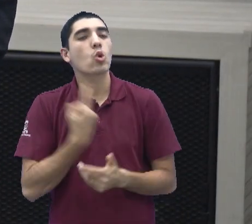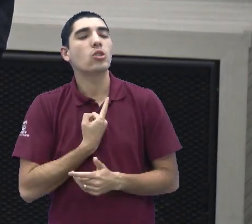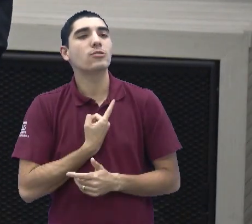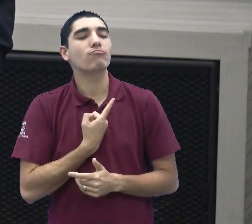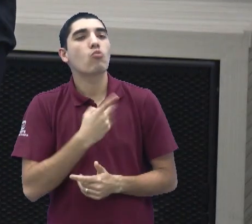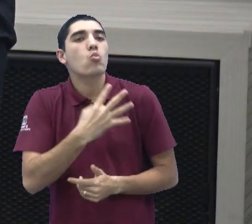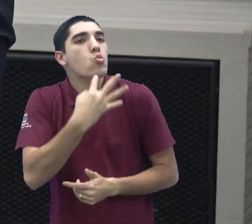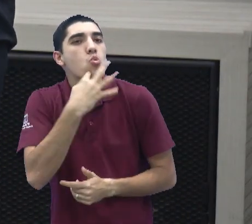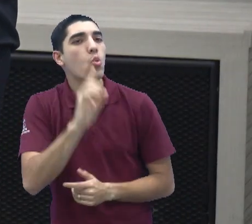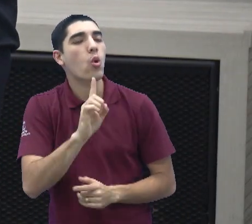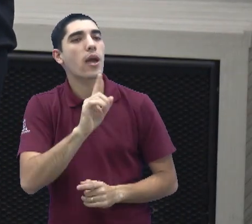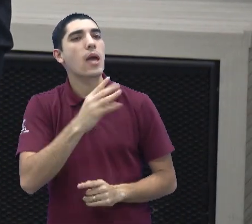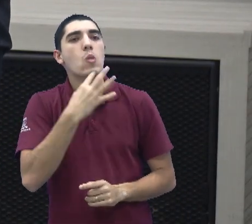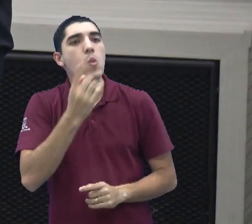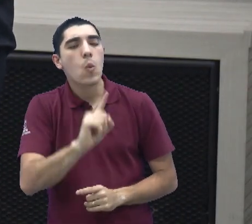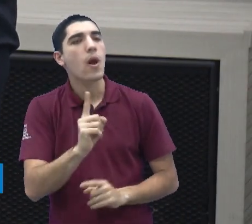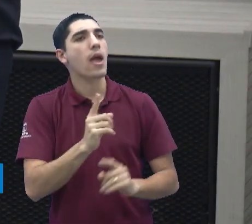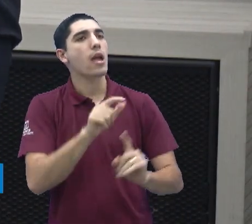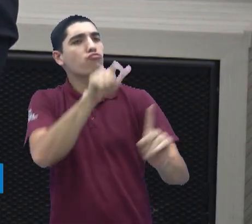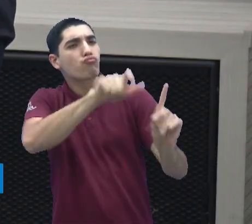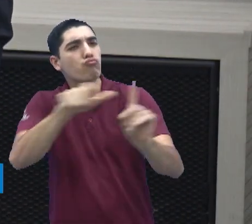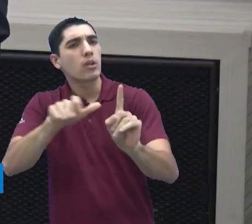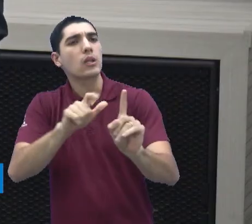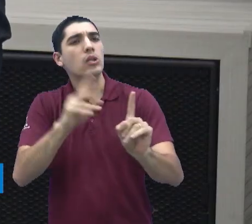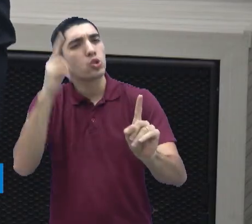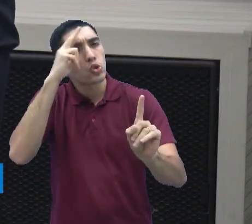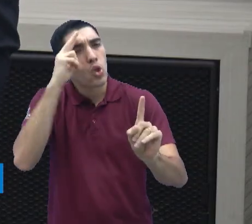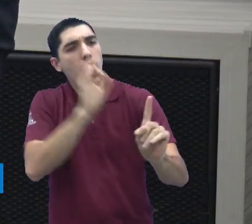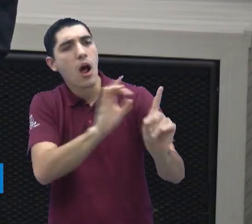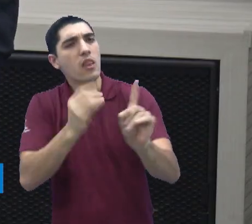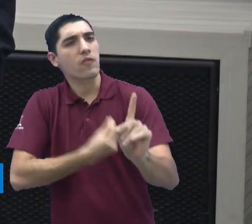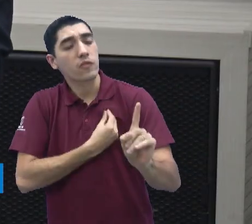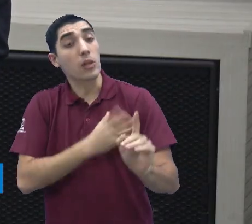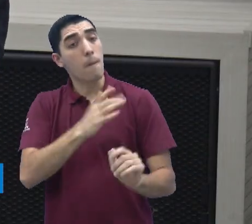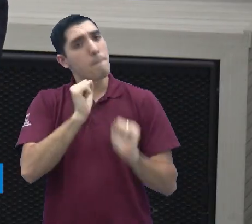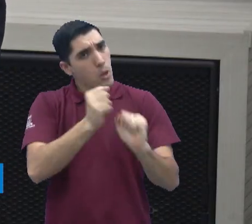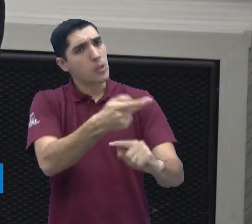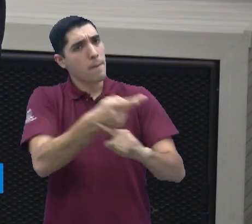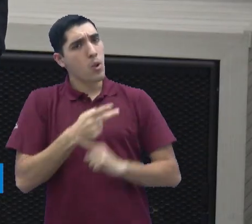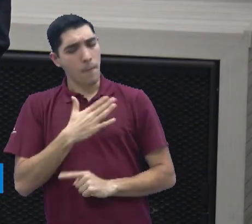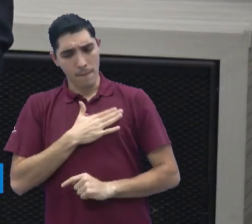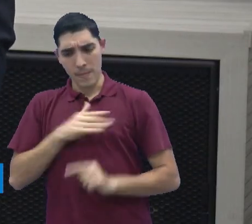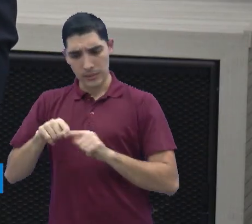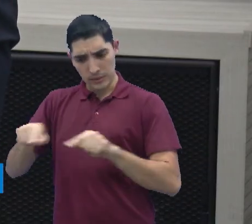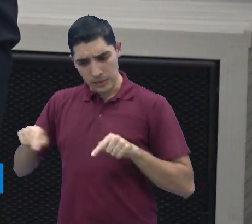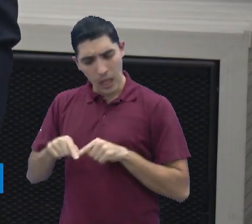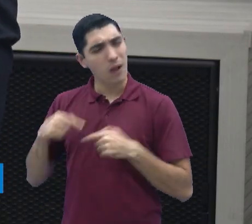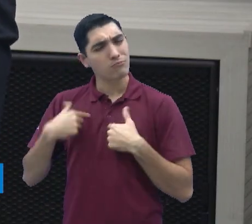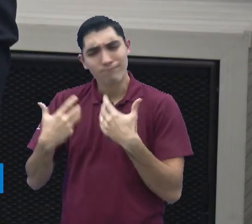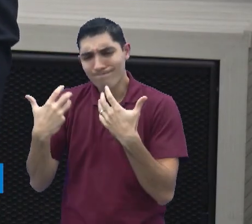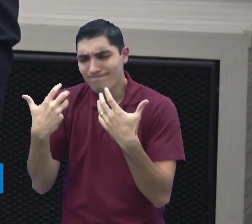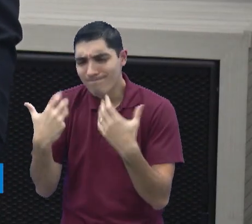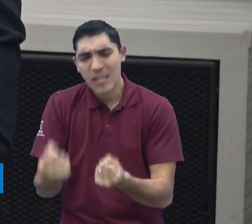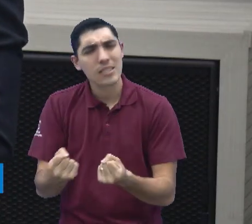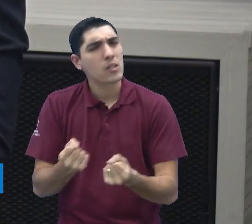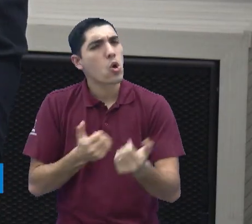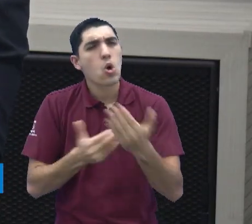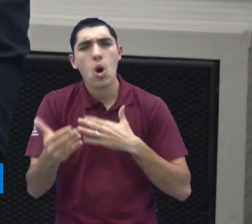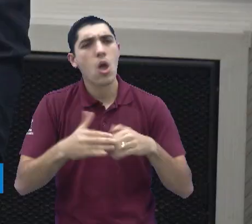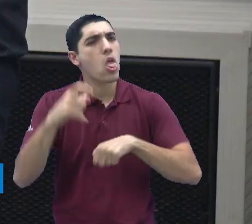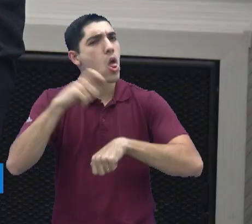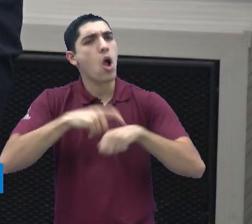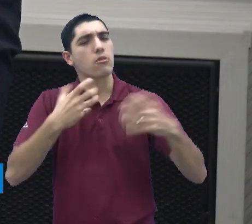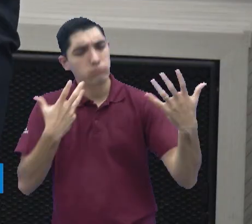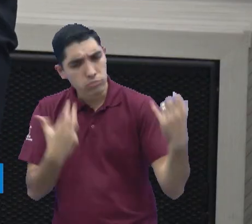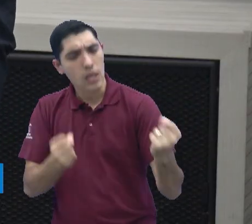vocês procurem a casa, procurem o nosso gabinete. O meu gabinete está de portas escancaradas para vocês, para que a gente possa ser